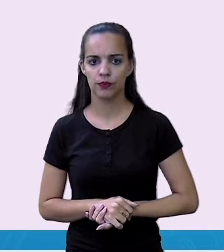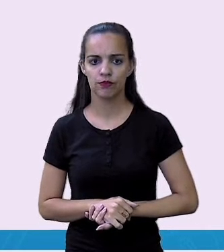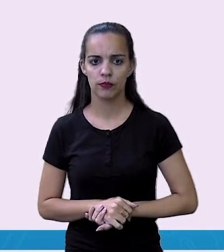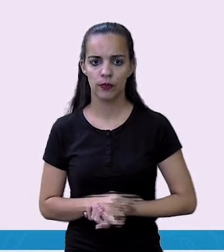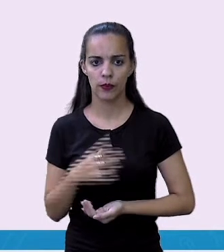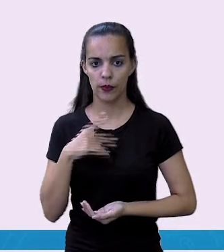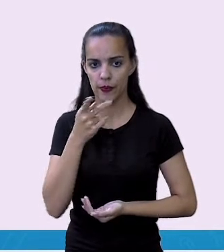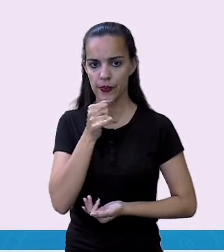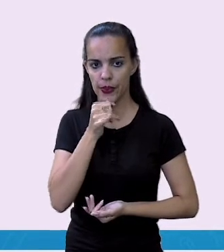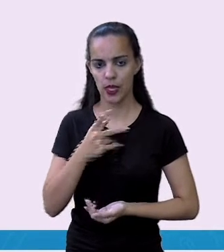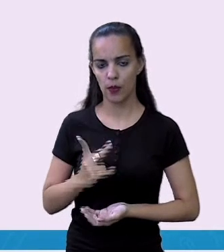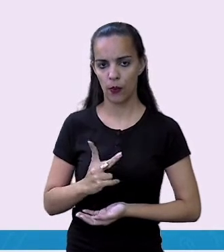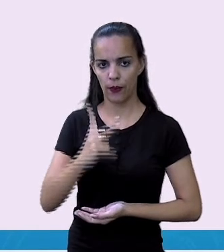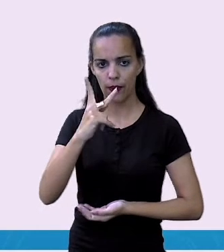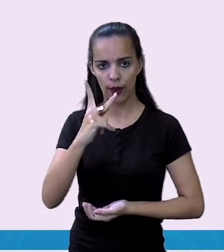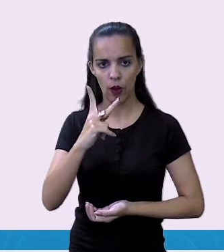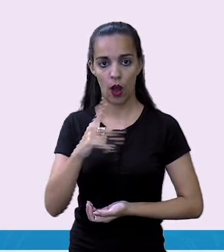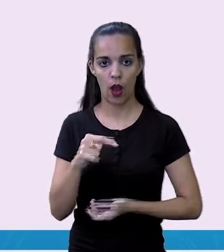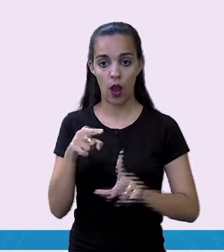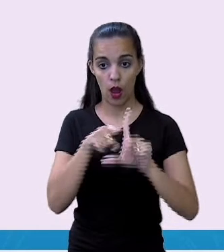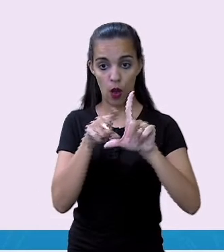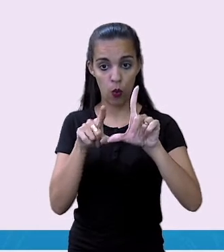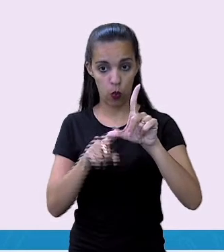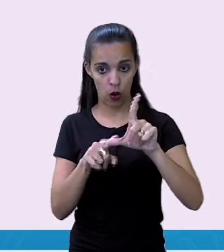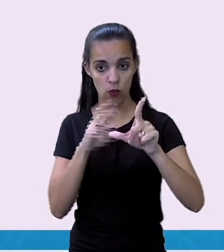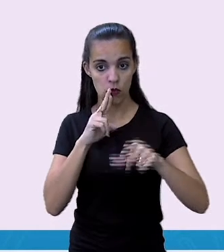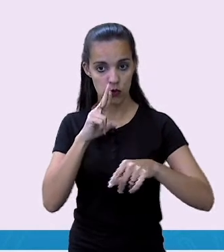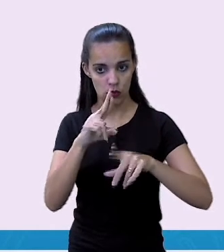Vamos encontrar o K. Eu tenho